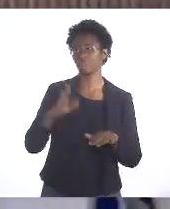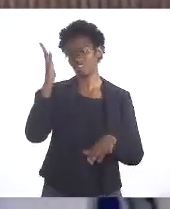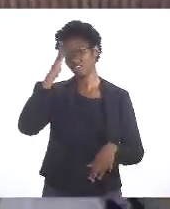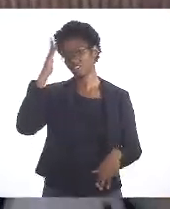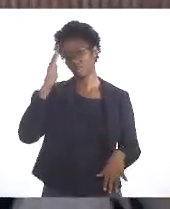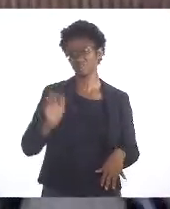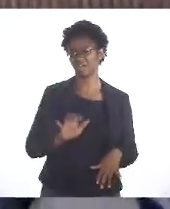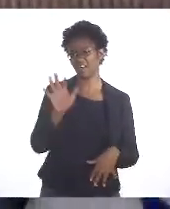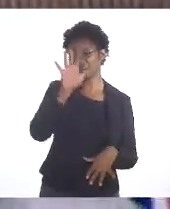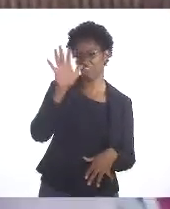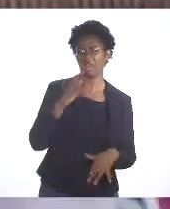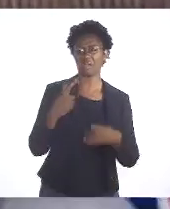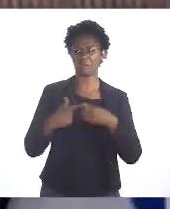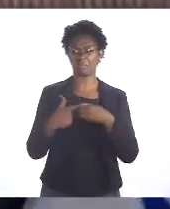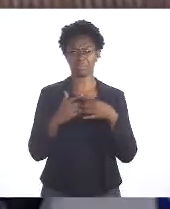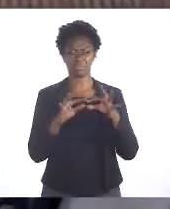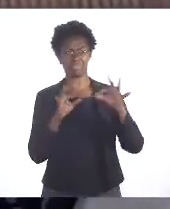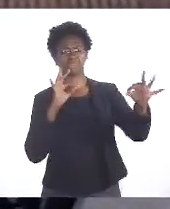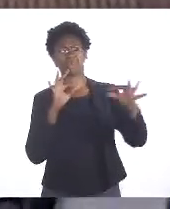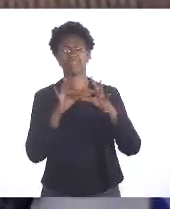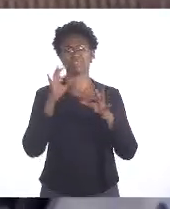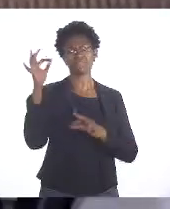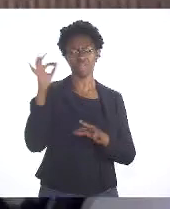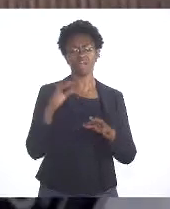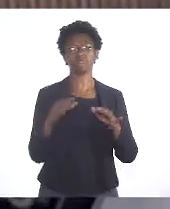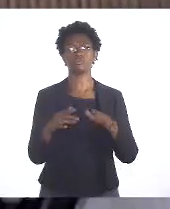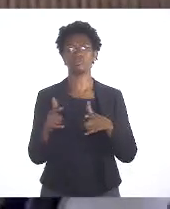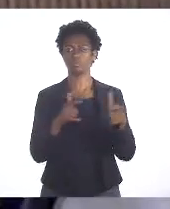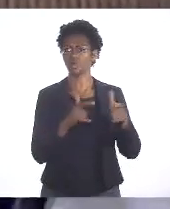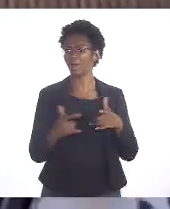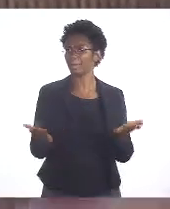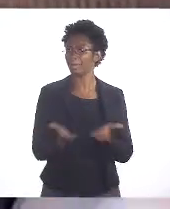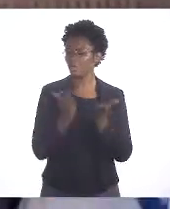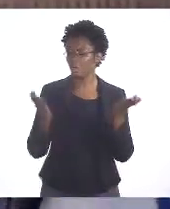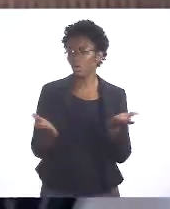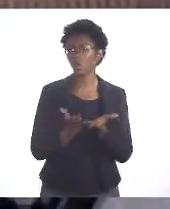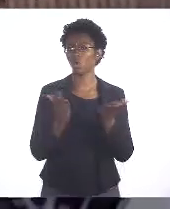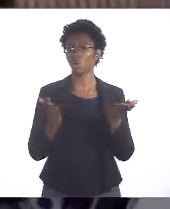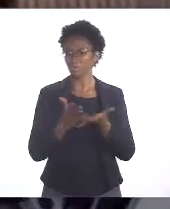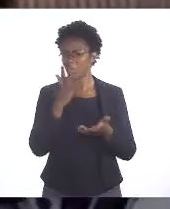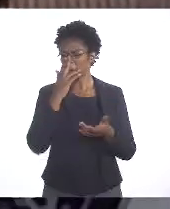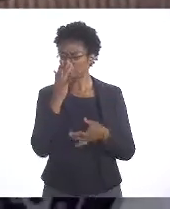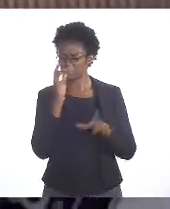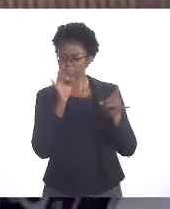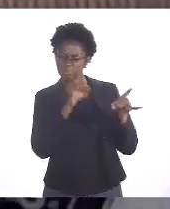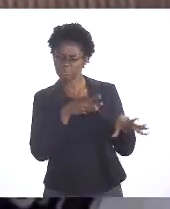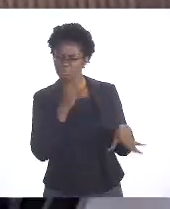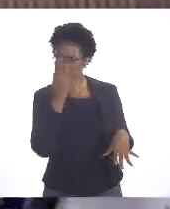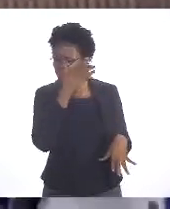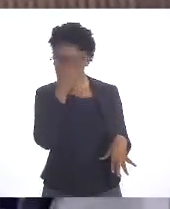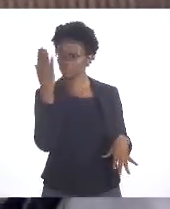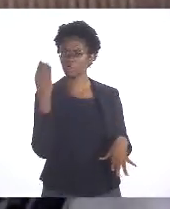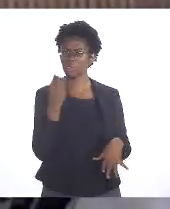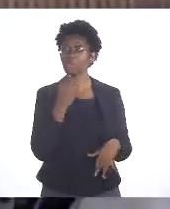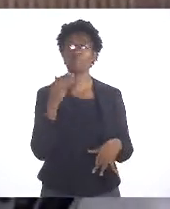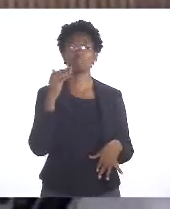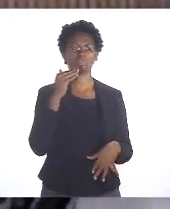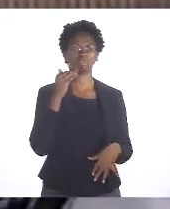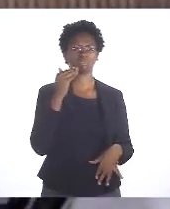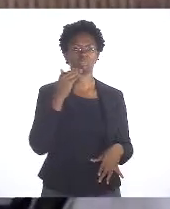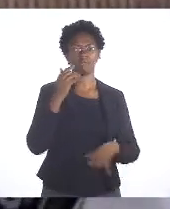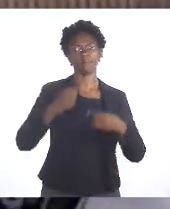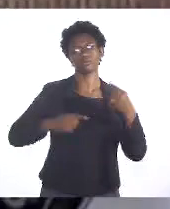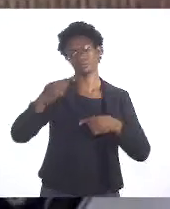e periferias, né, nos lugares mais vulnerabilizados, com maior, né, precarização das políticas